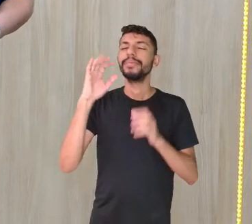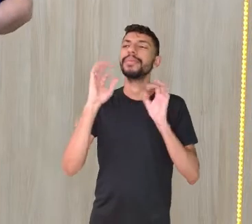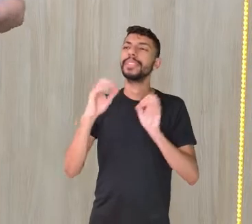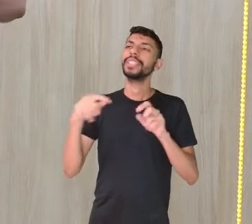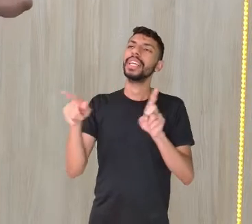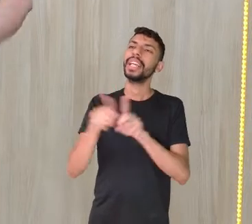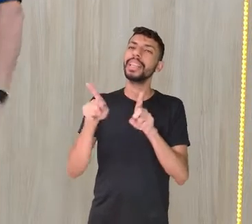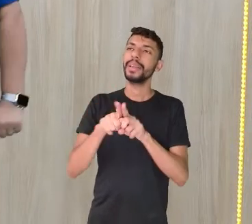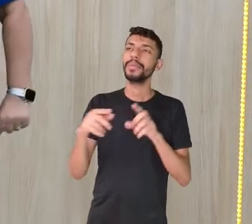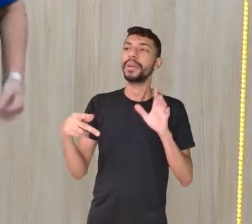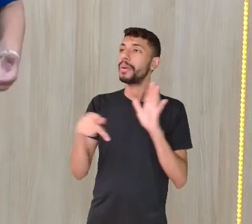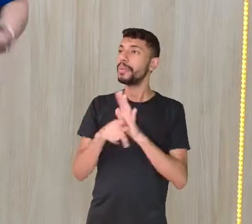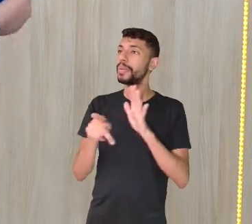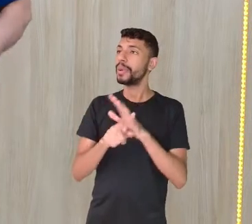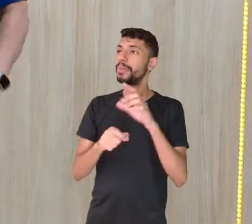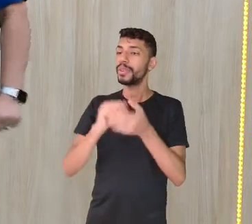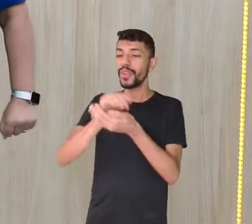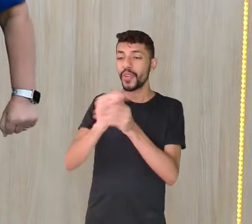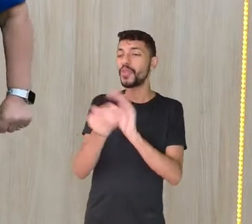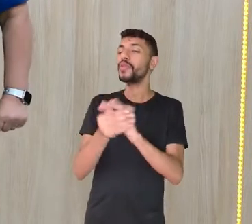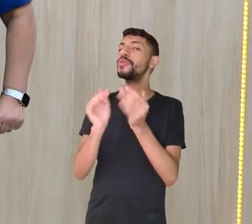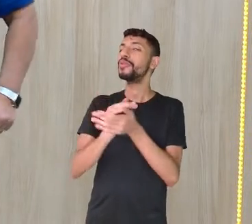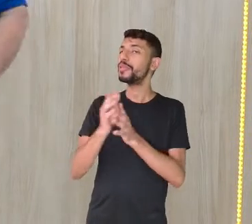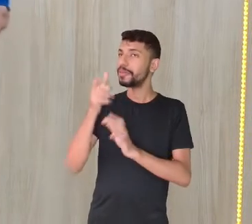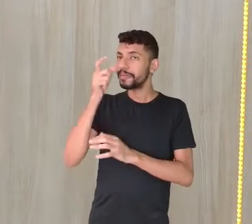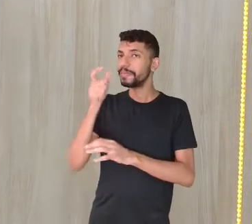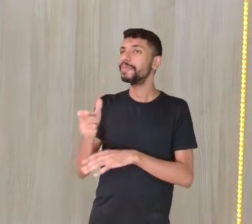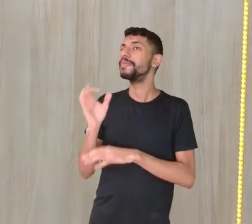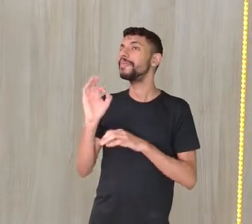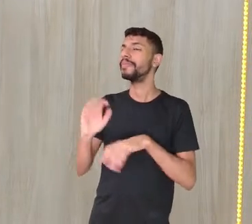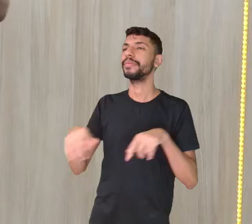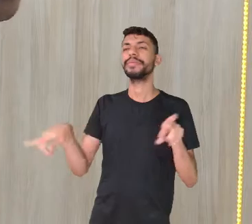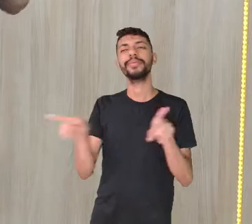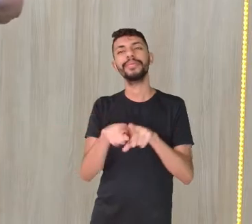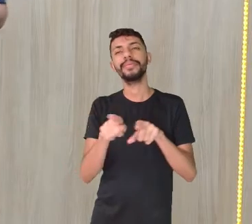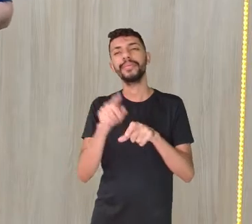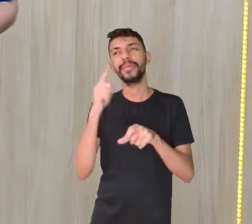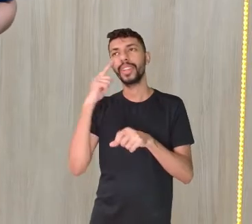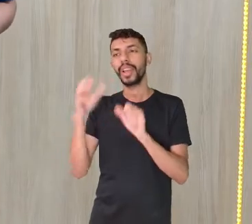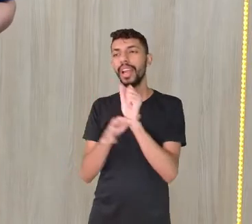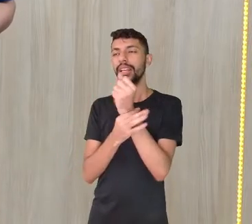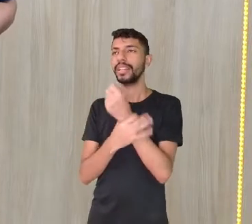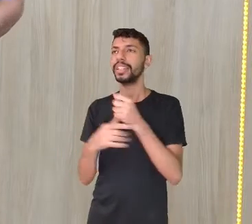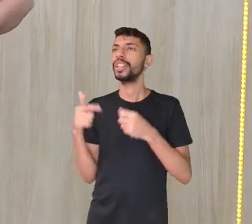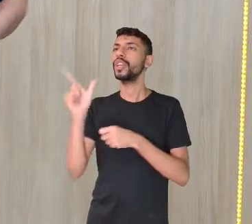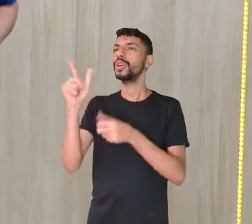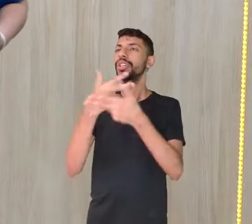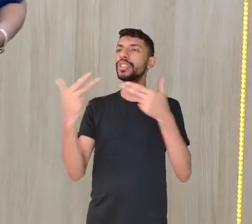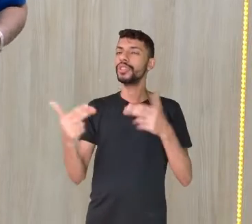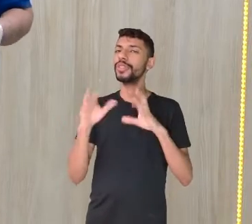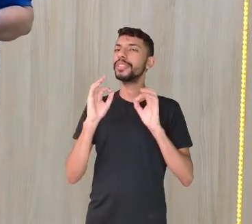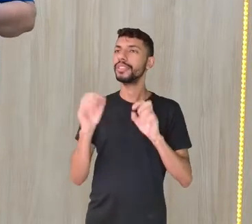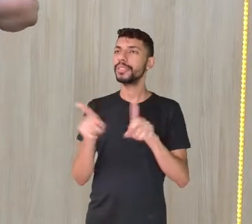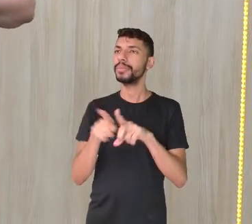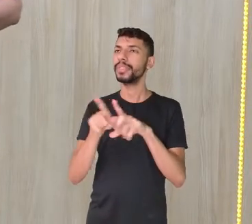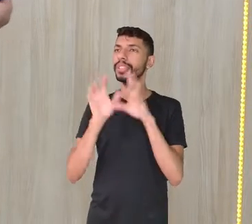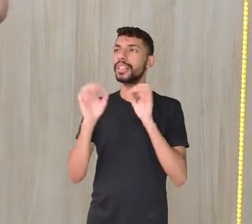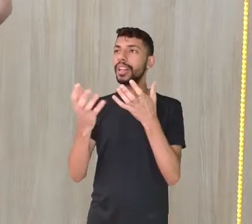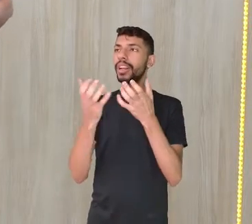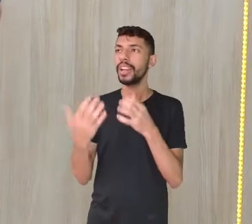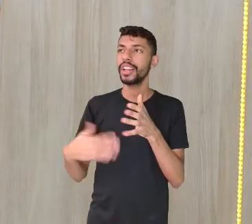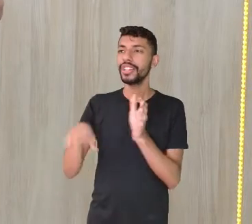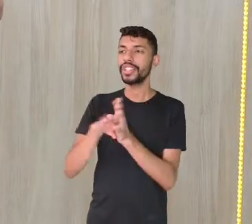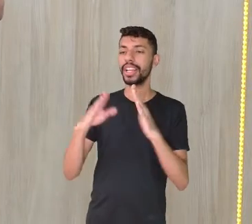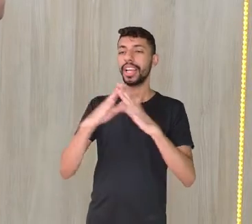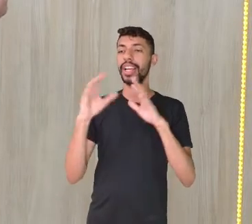Até mesmo do cuscuz. Veja que interessante. Além de segurança e outras coisas mais. Eu quero chegar em casa, a minha casa está limpa, sem